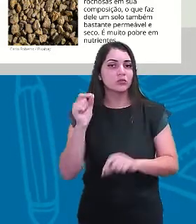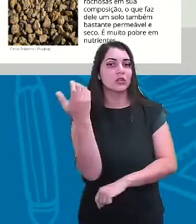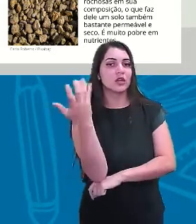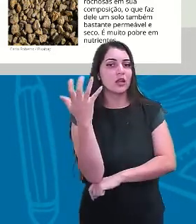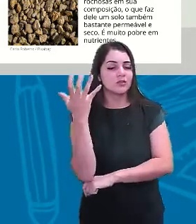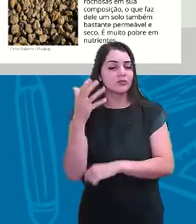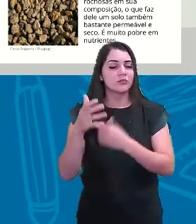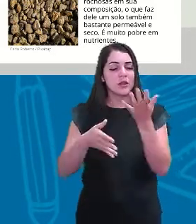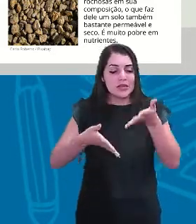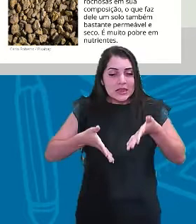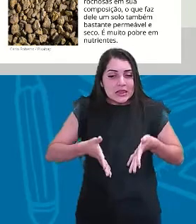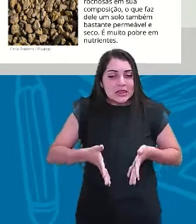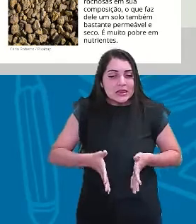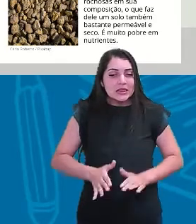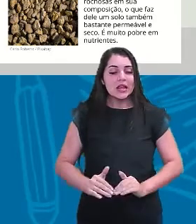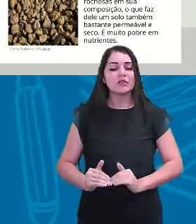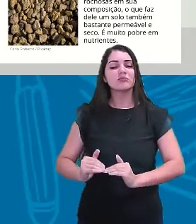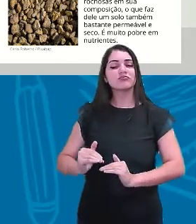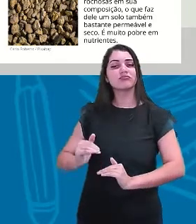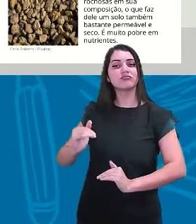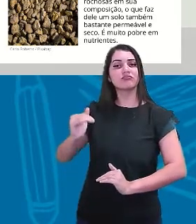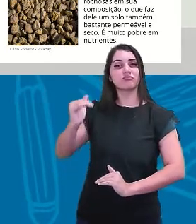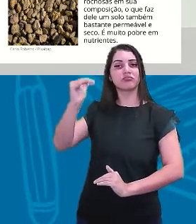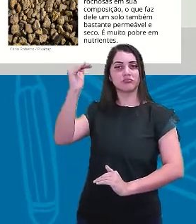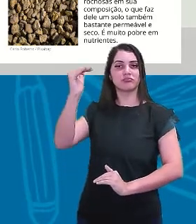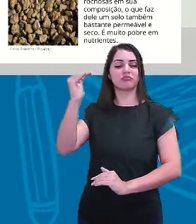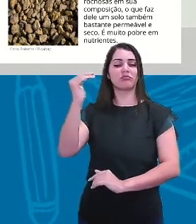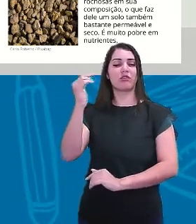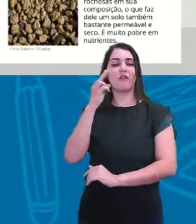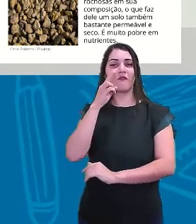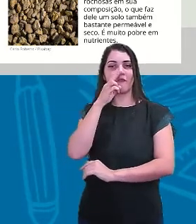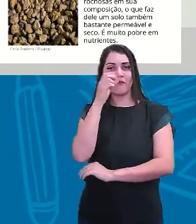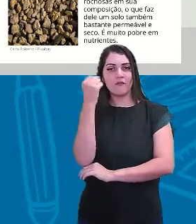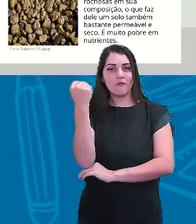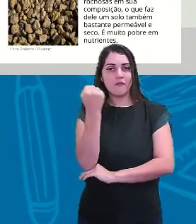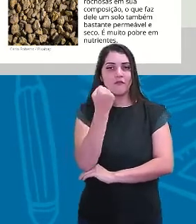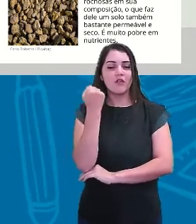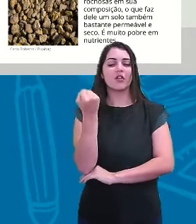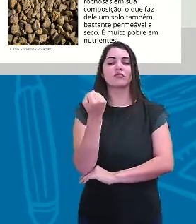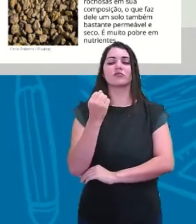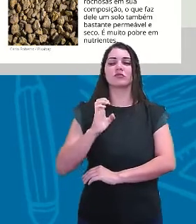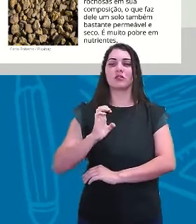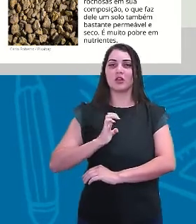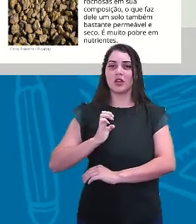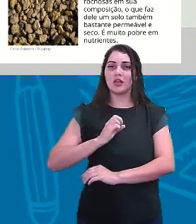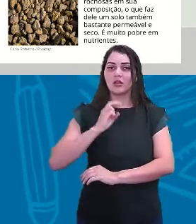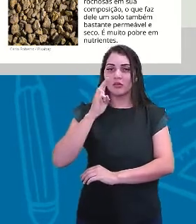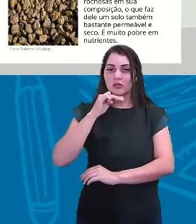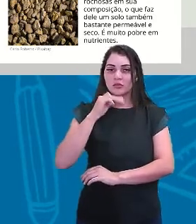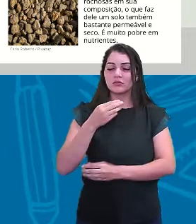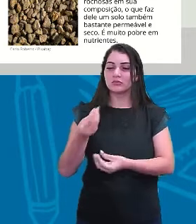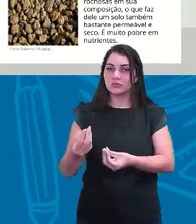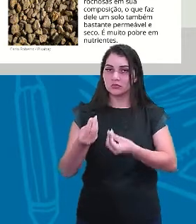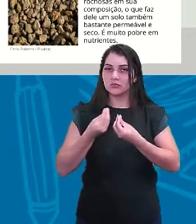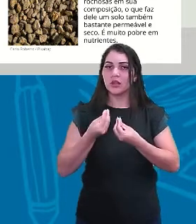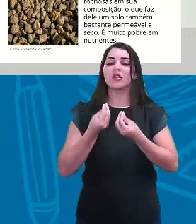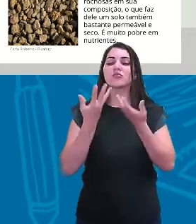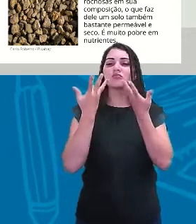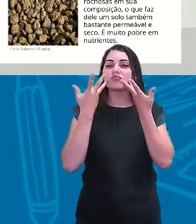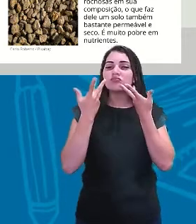e cresçam com muita vitalidade, né? Com muita riqueza de nutrientes para nos oferecer enquanto seres humanos e